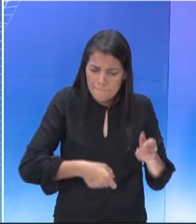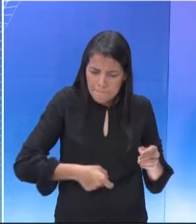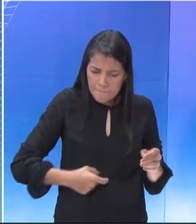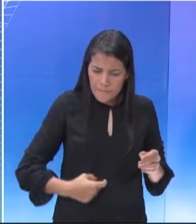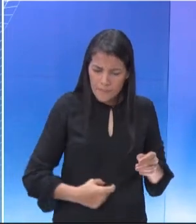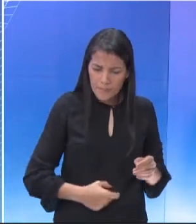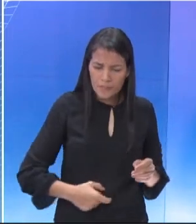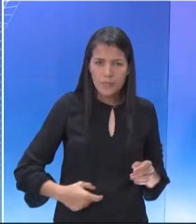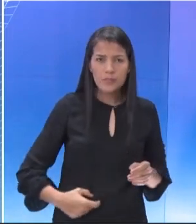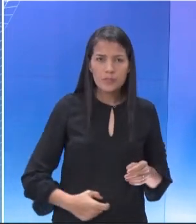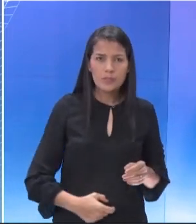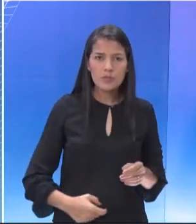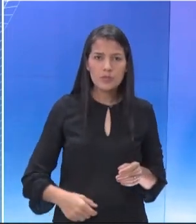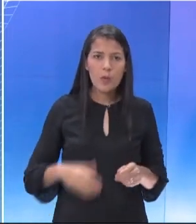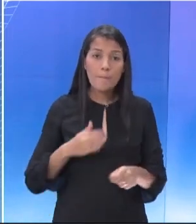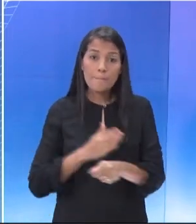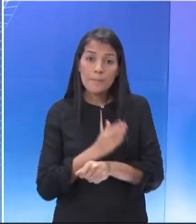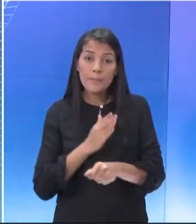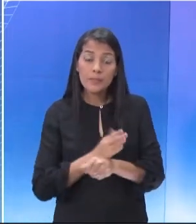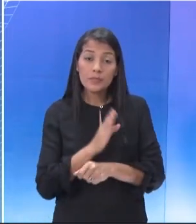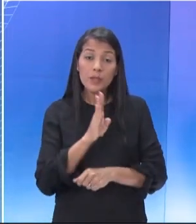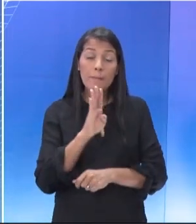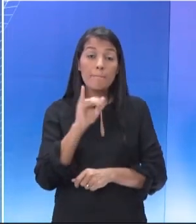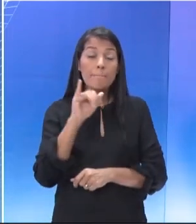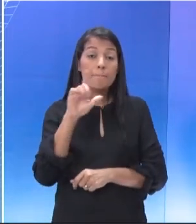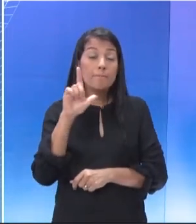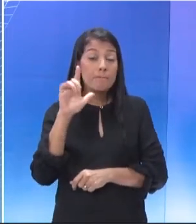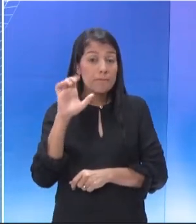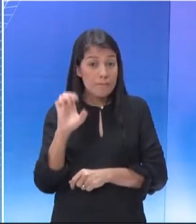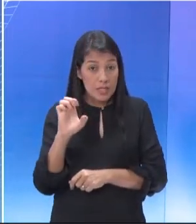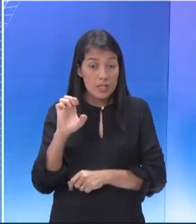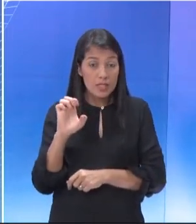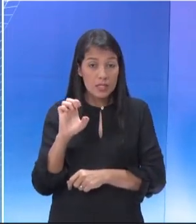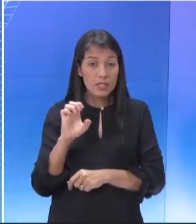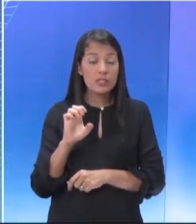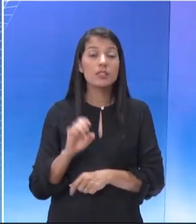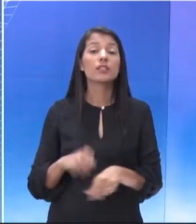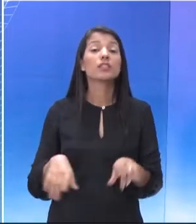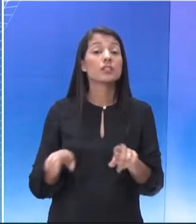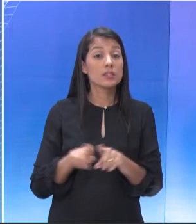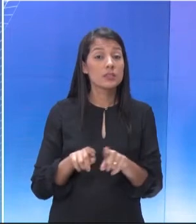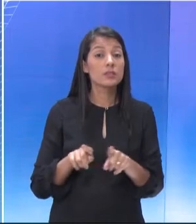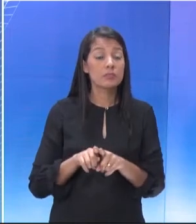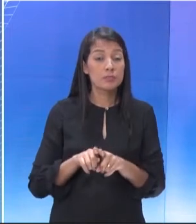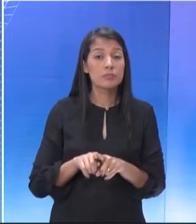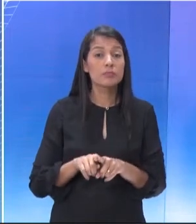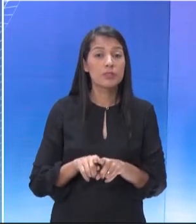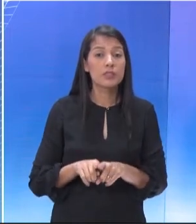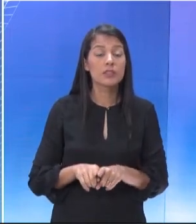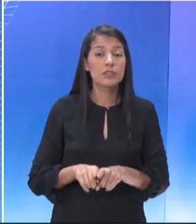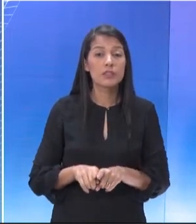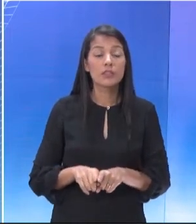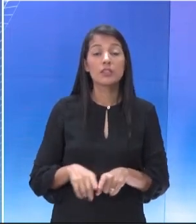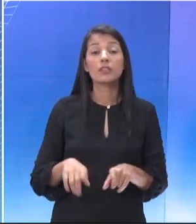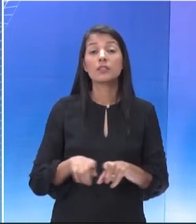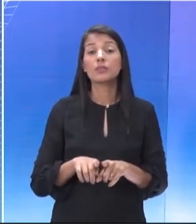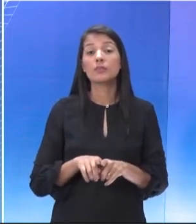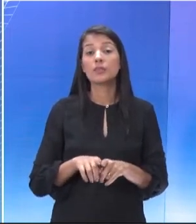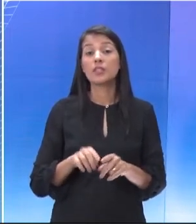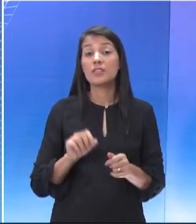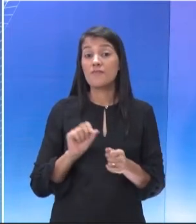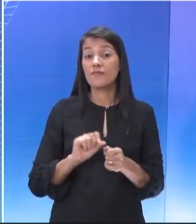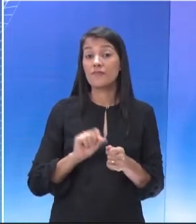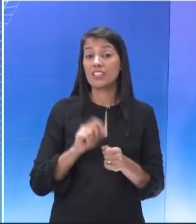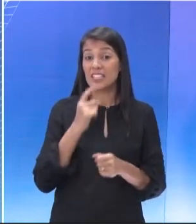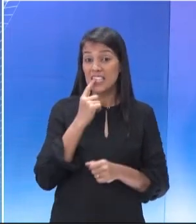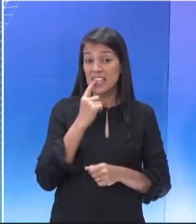da bile, que é produzida lá no fígado e que é armazenada na vesícula biliar, que também secreta sais biliares, que vai fazer